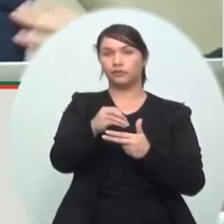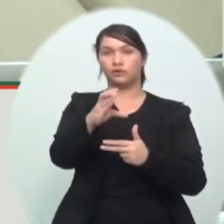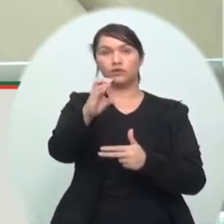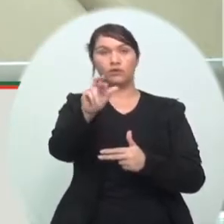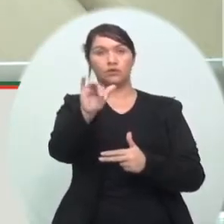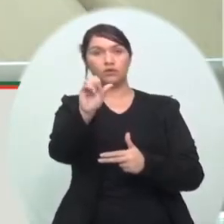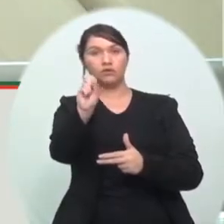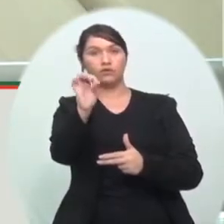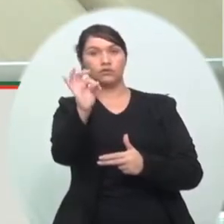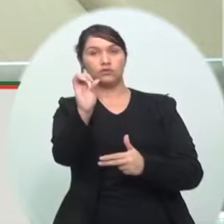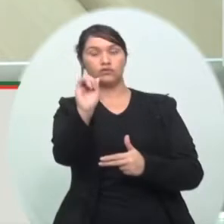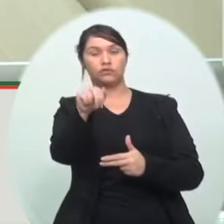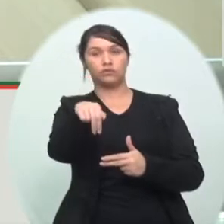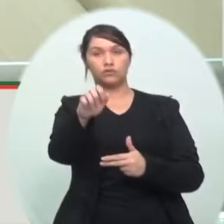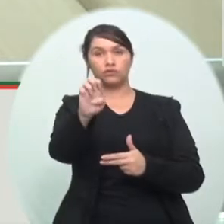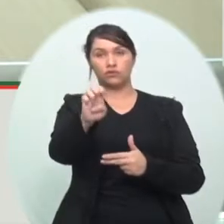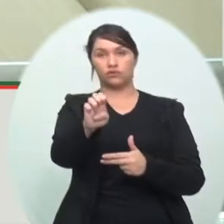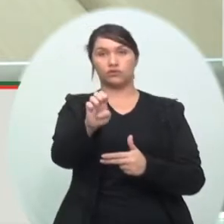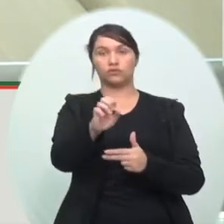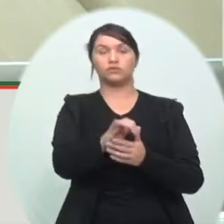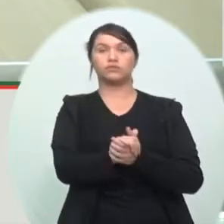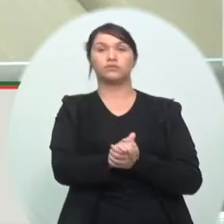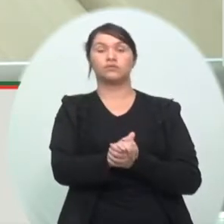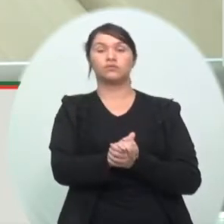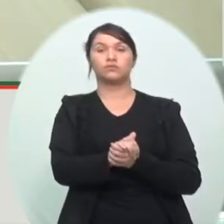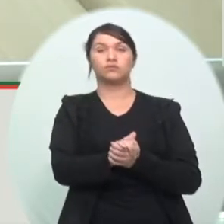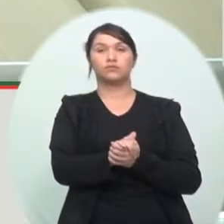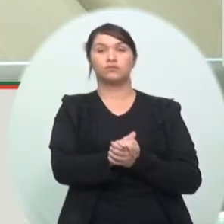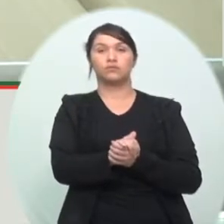Cristiane Demetri Andrade,